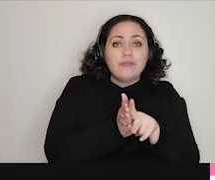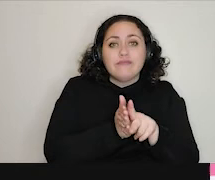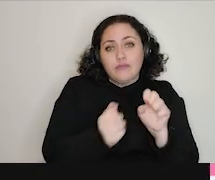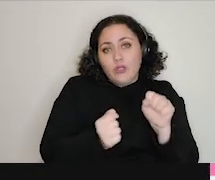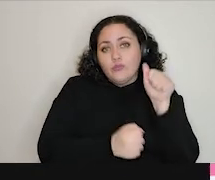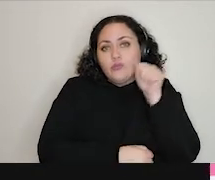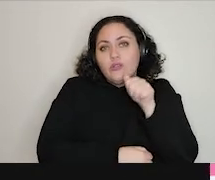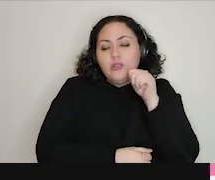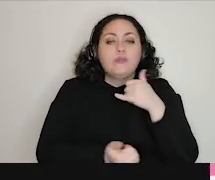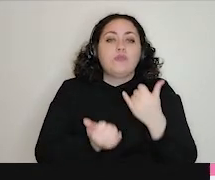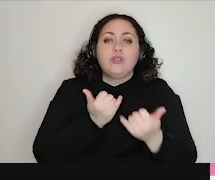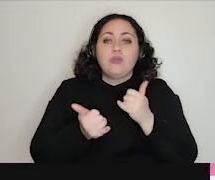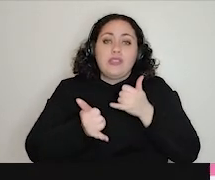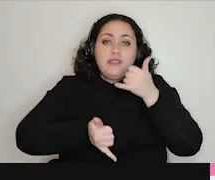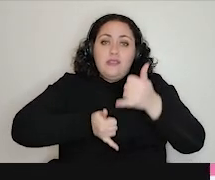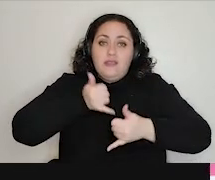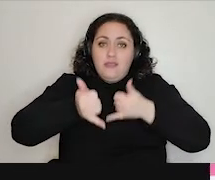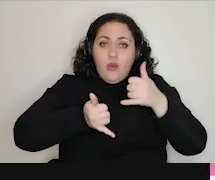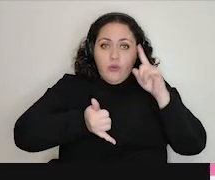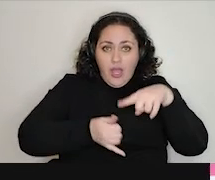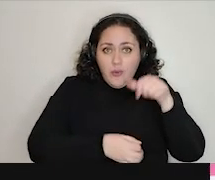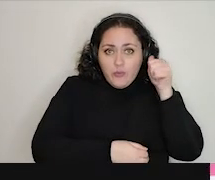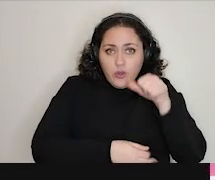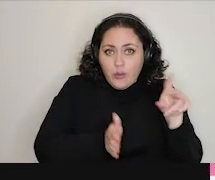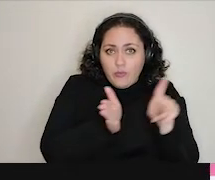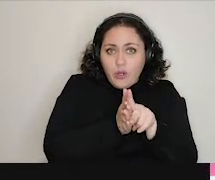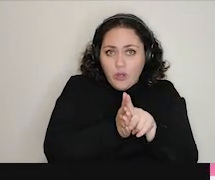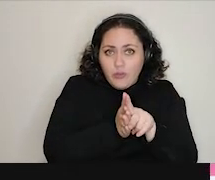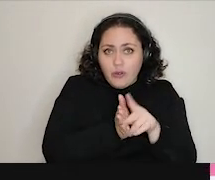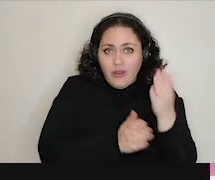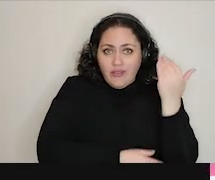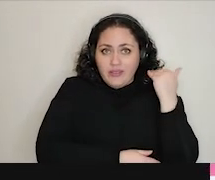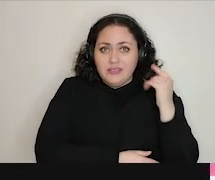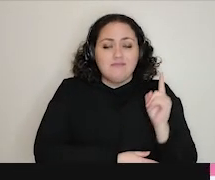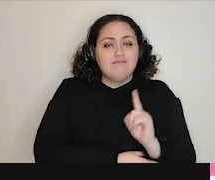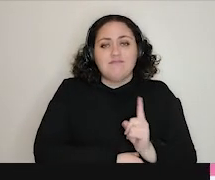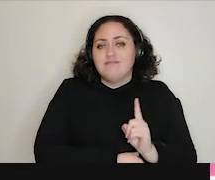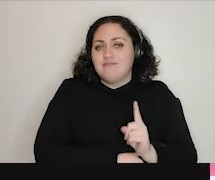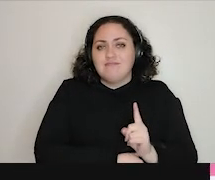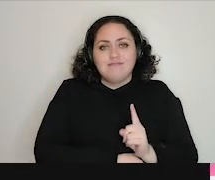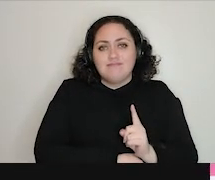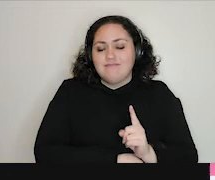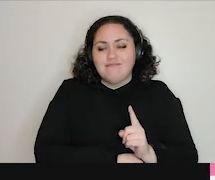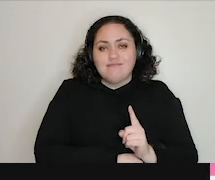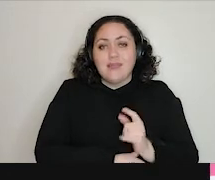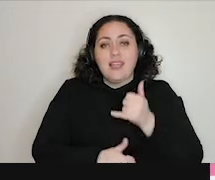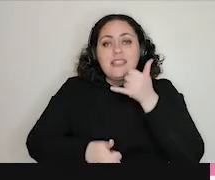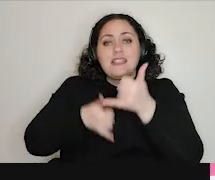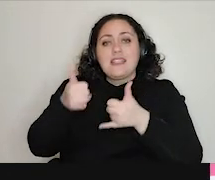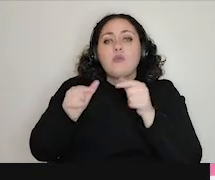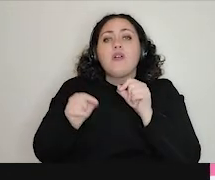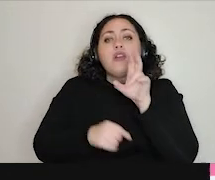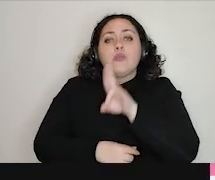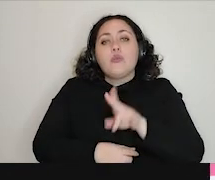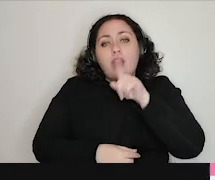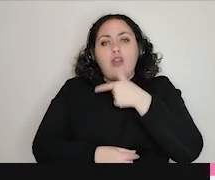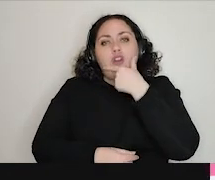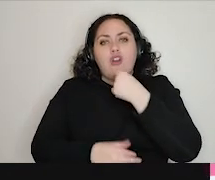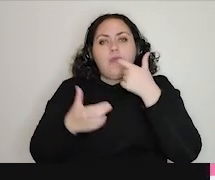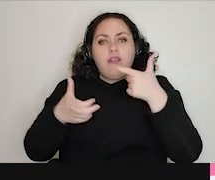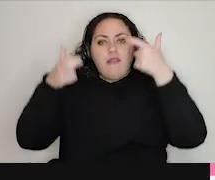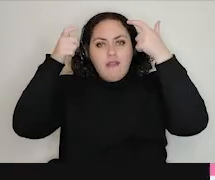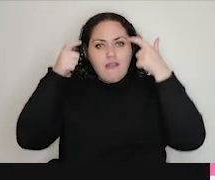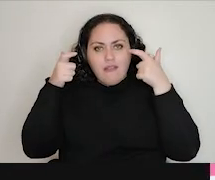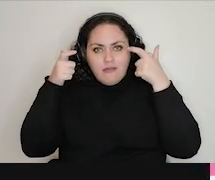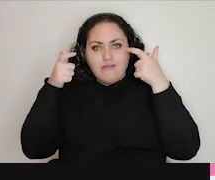dia foram retraduzidos, né? Por exemplo, o salto alto não surgiu para as mulheres cis, né? Ele surgiu para homens